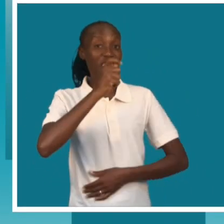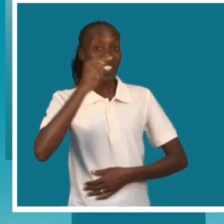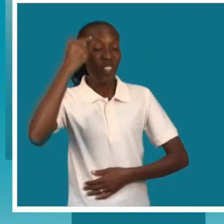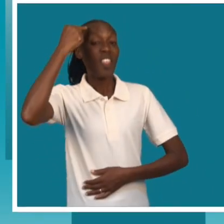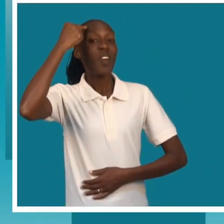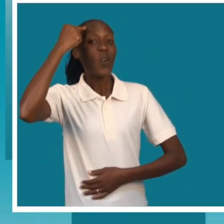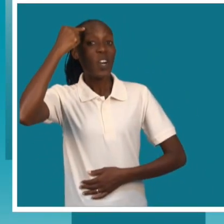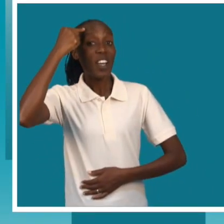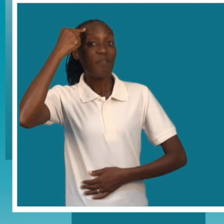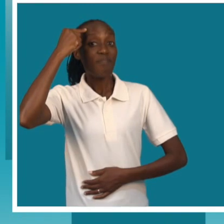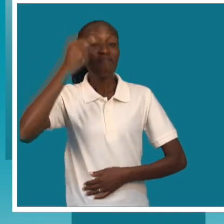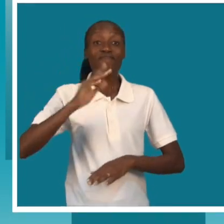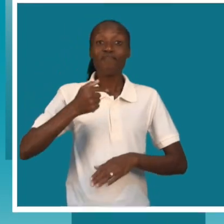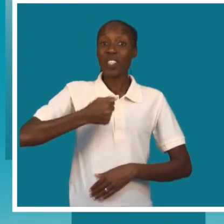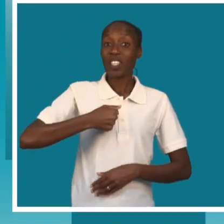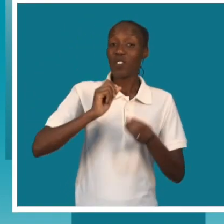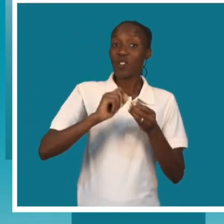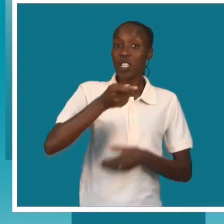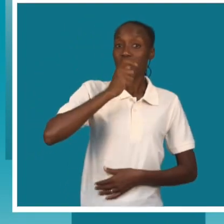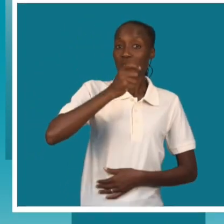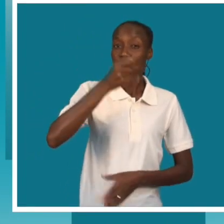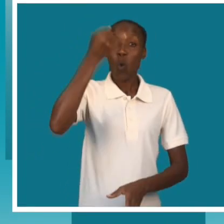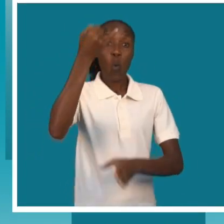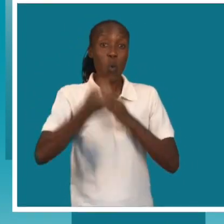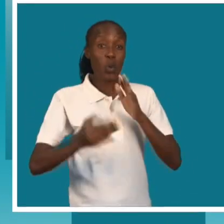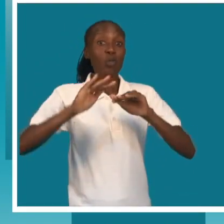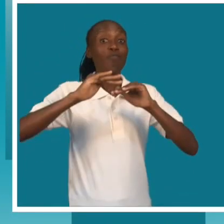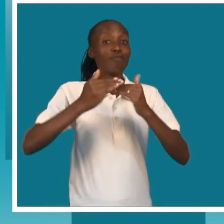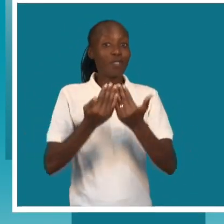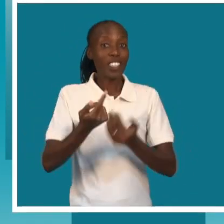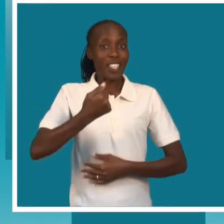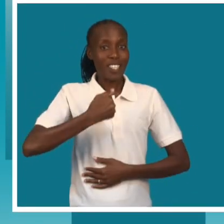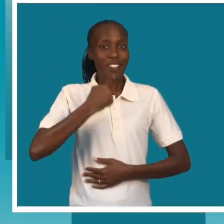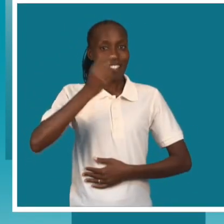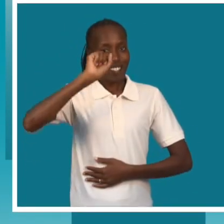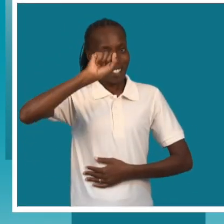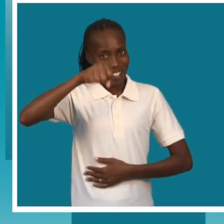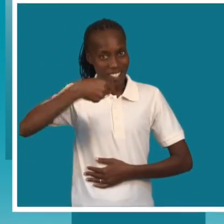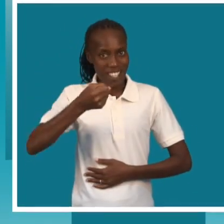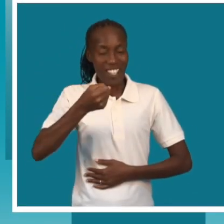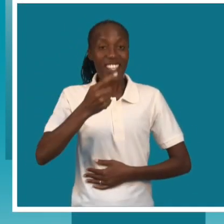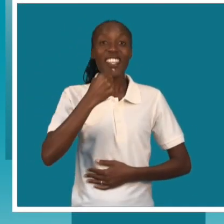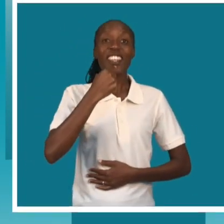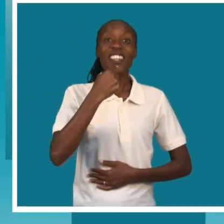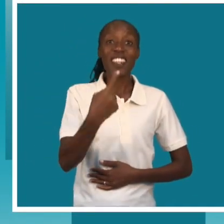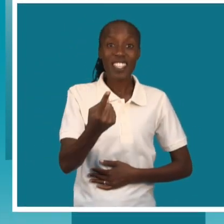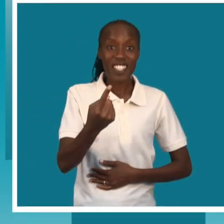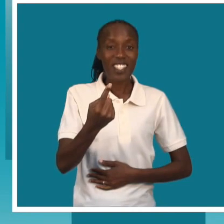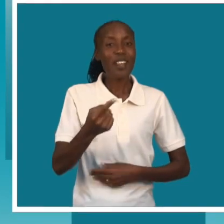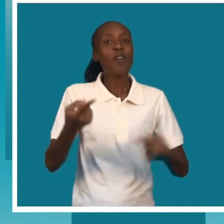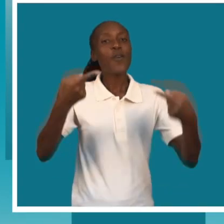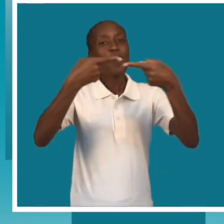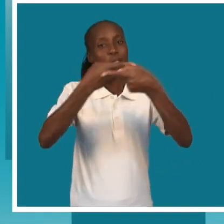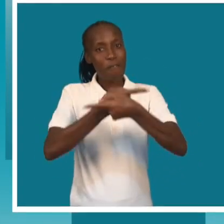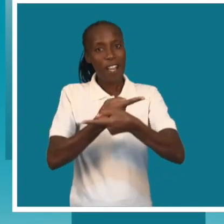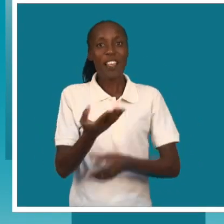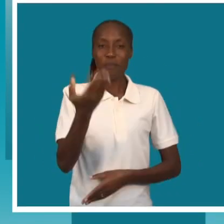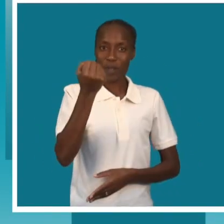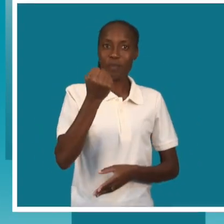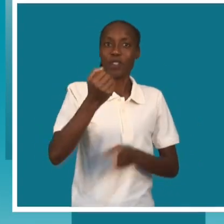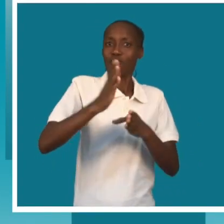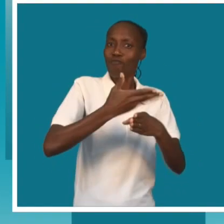Recorda-se, quando eu dei a entrevista do último dia, eu comprometi-me a dizer, olha, foi uma falha e vamos